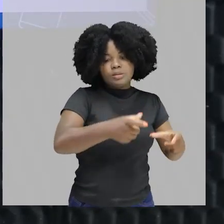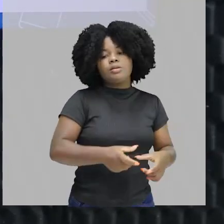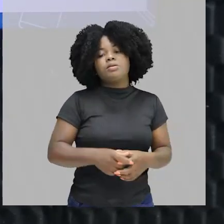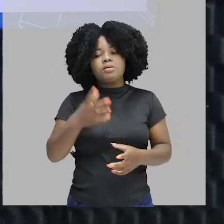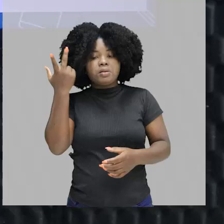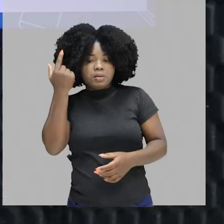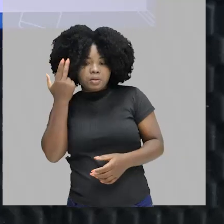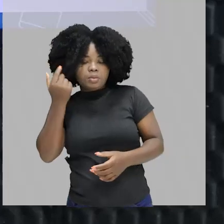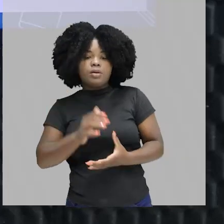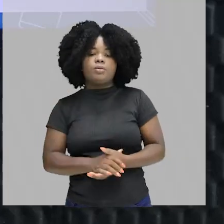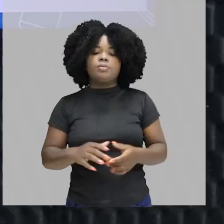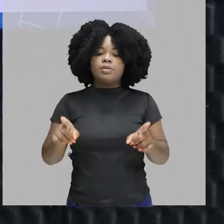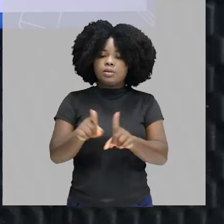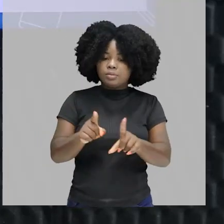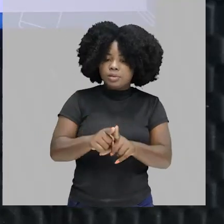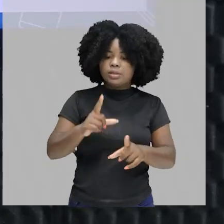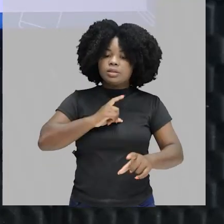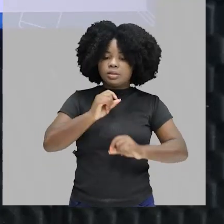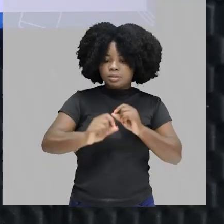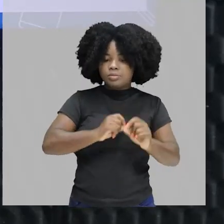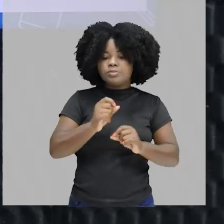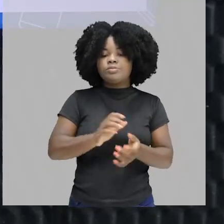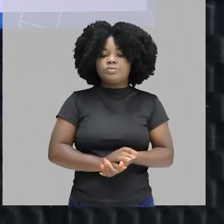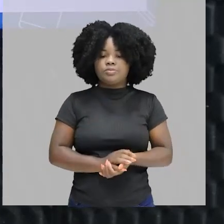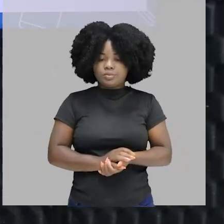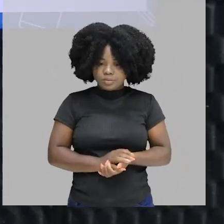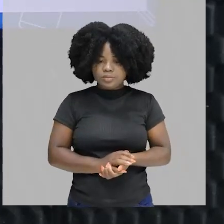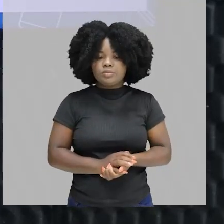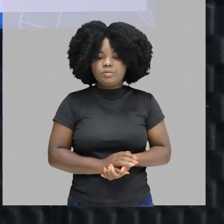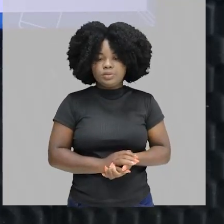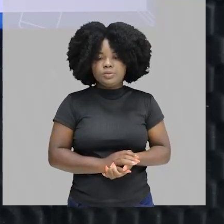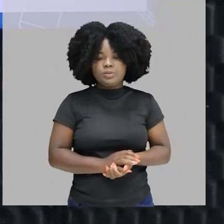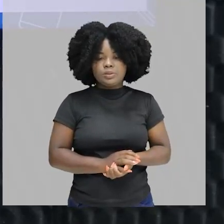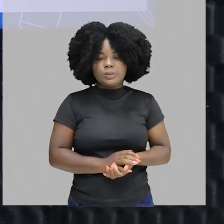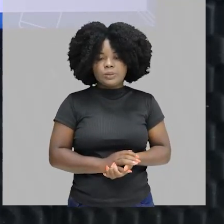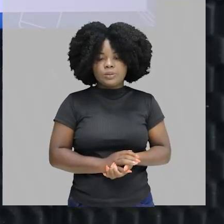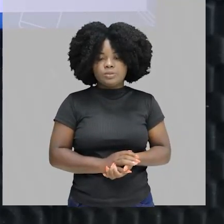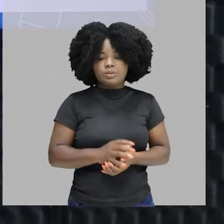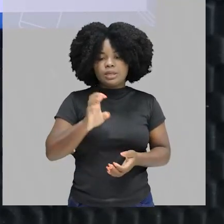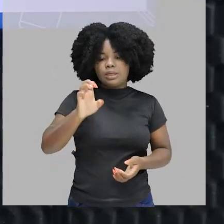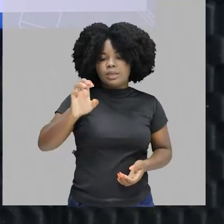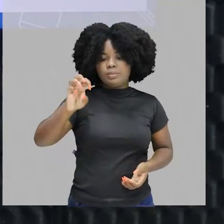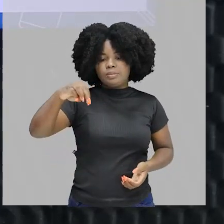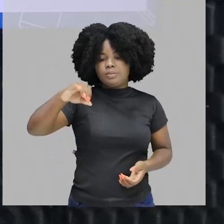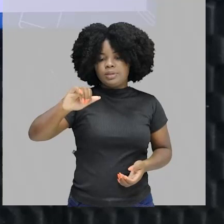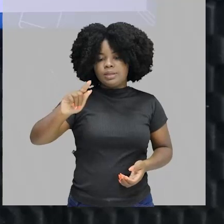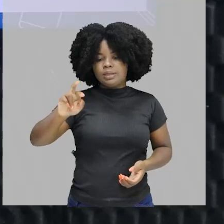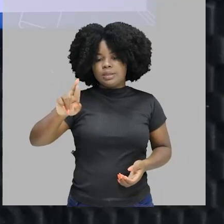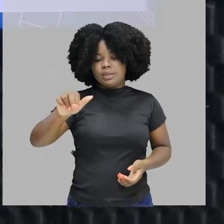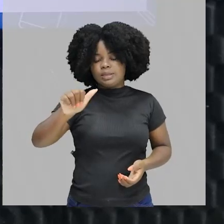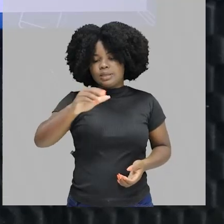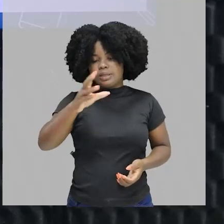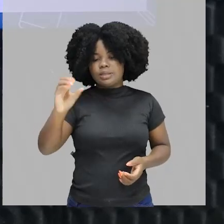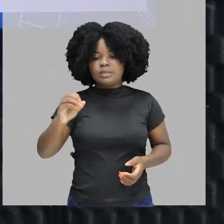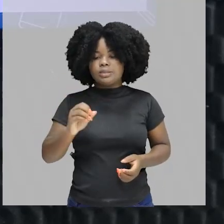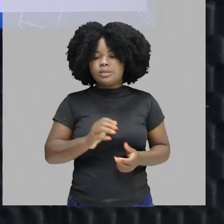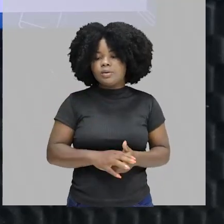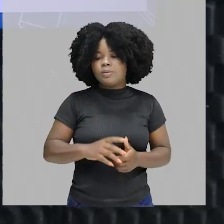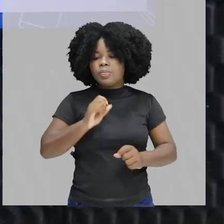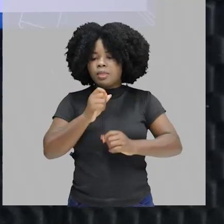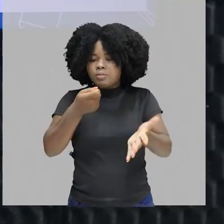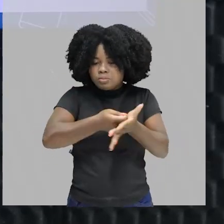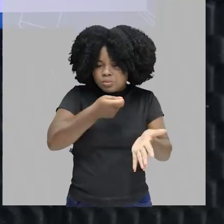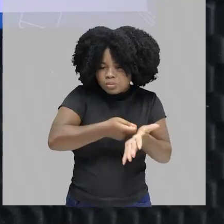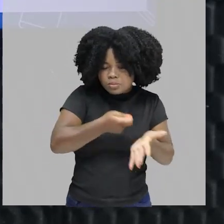exemplo, a vinda dos negros africanos para o Brasil no processo de escravidão. Esse foi um movimento de migração forçada. Nós